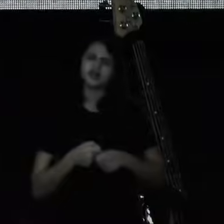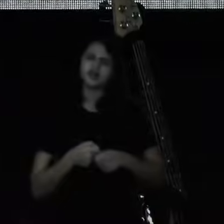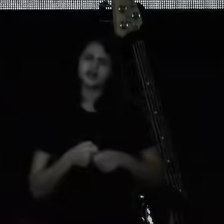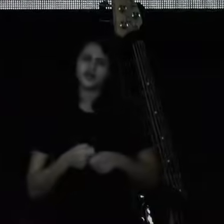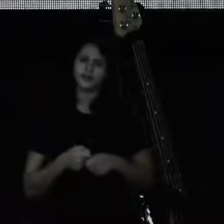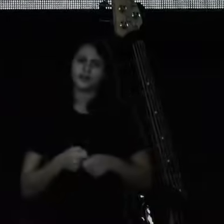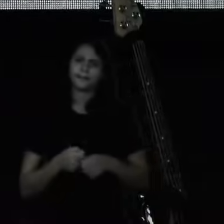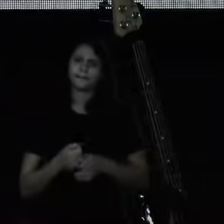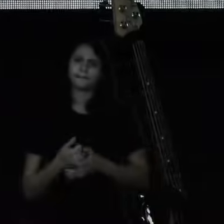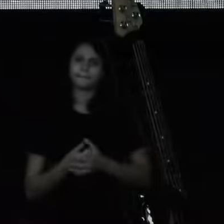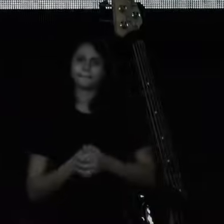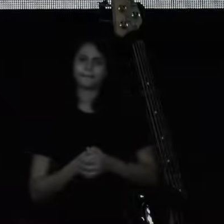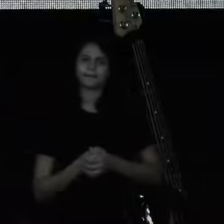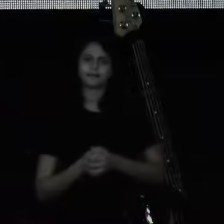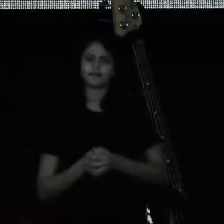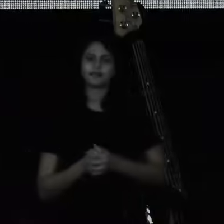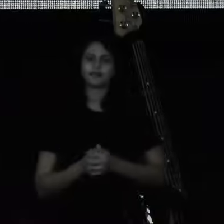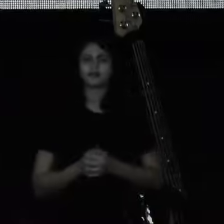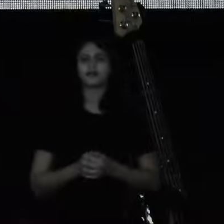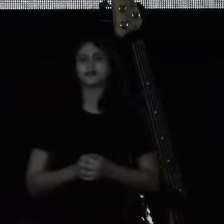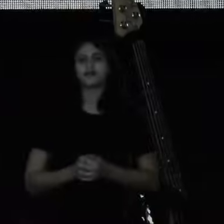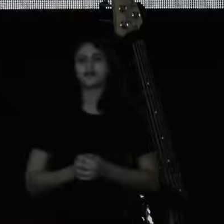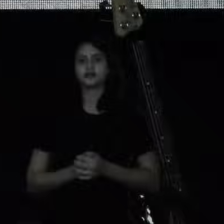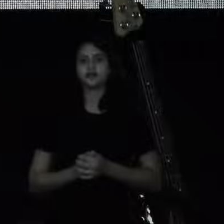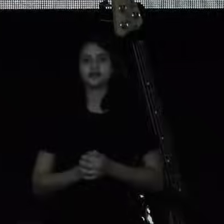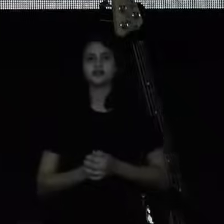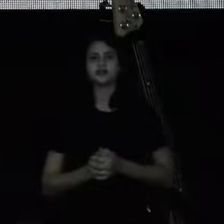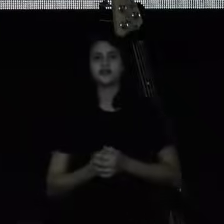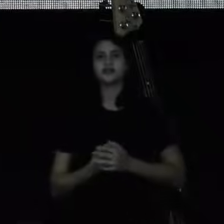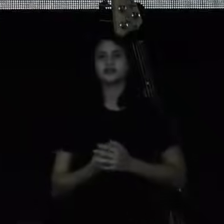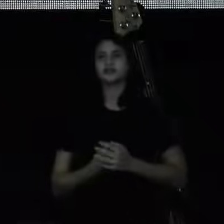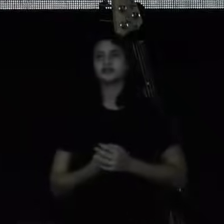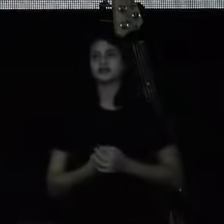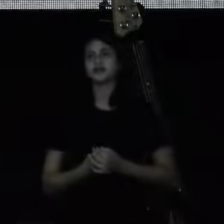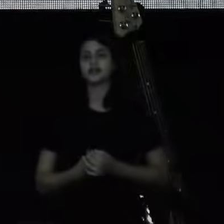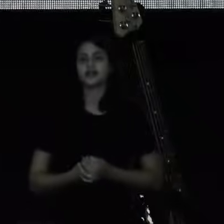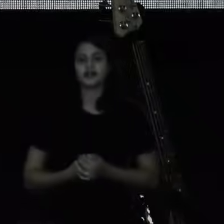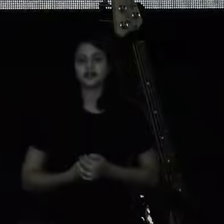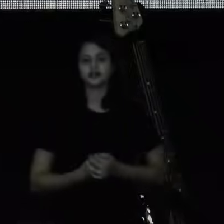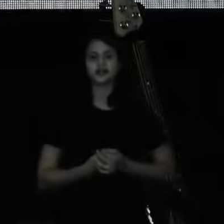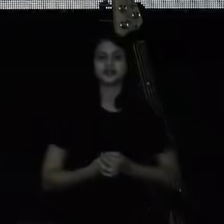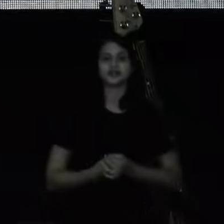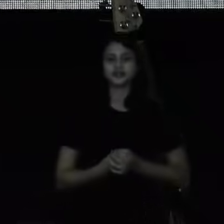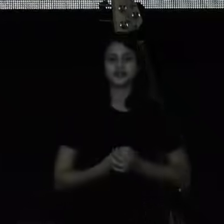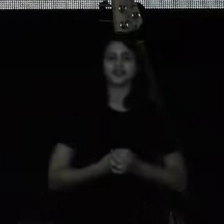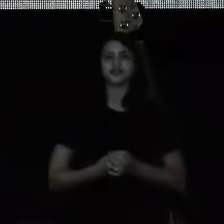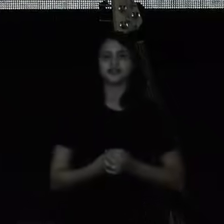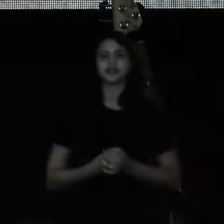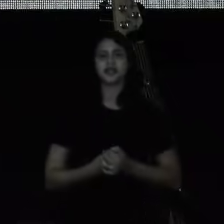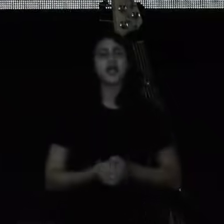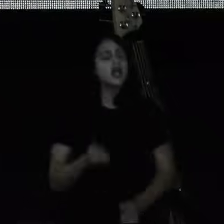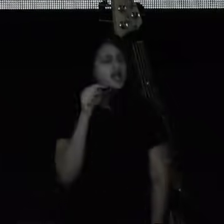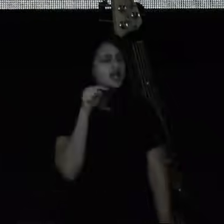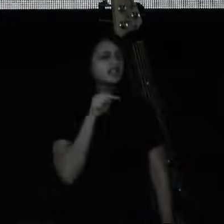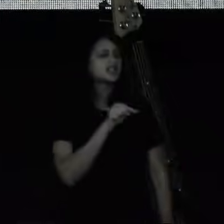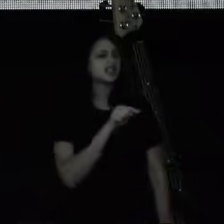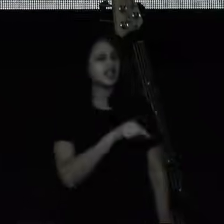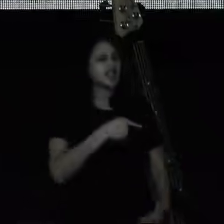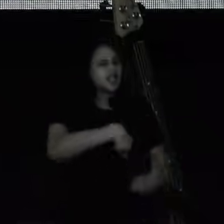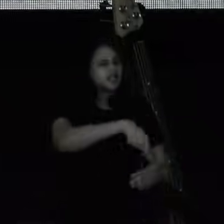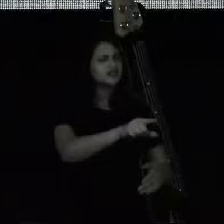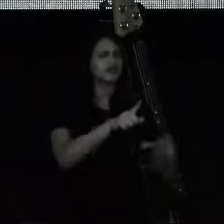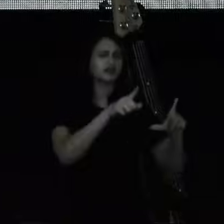chamada Tob, próxima à Síria. E lá, sabe o que é que aconteceu? Ele se tornou um